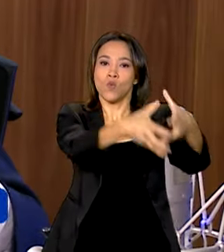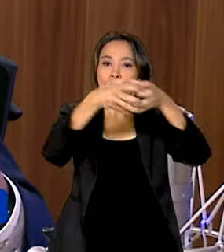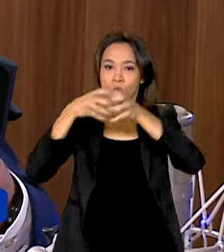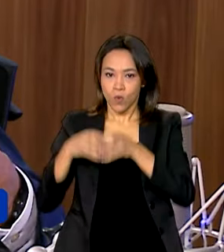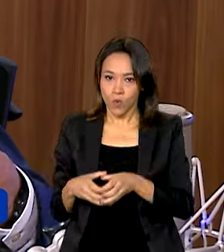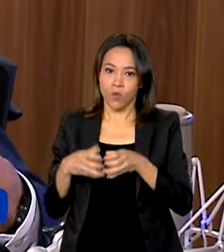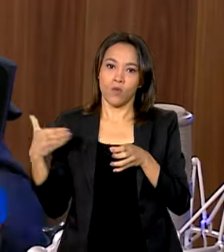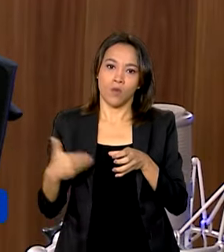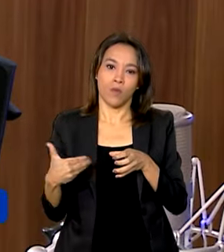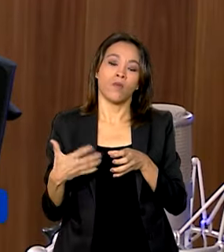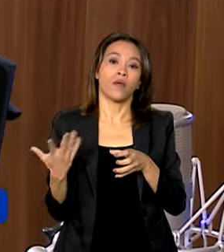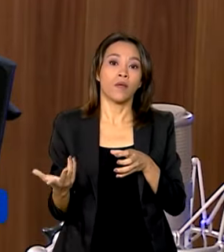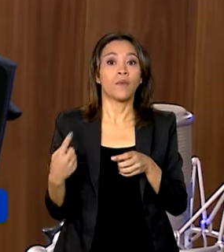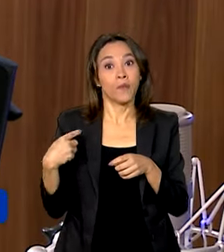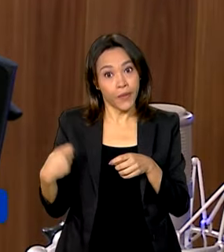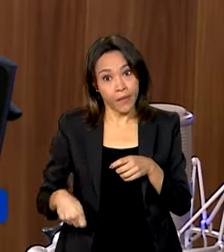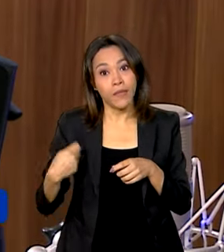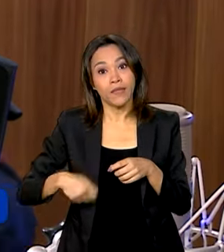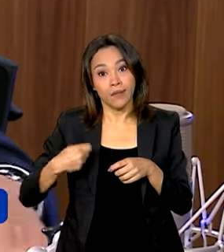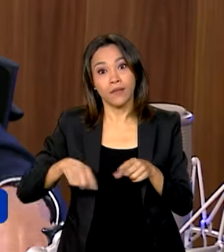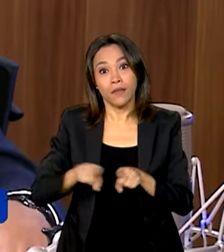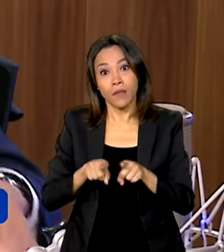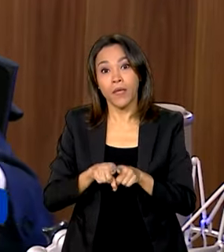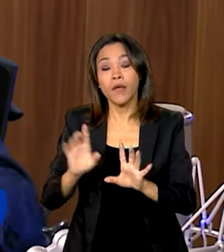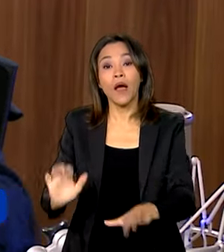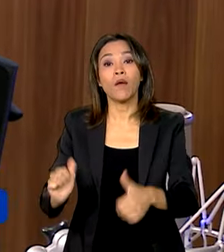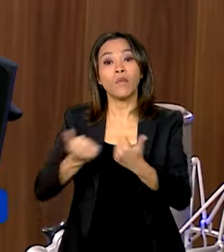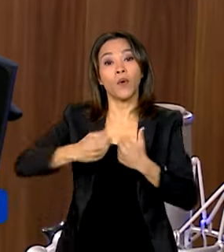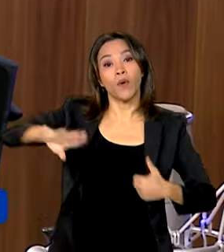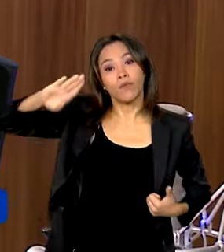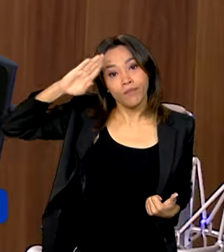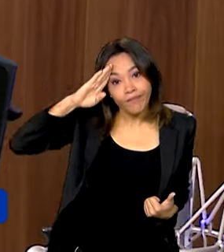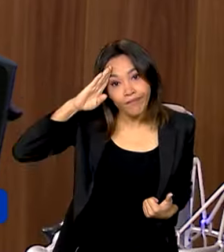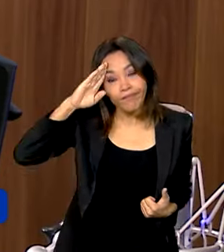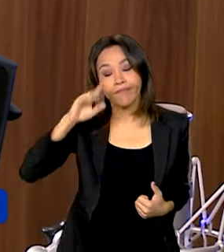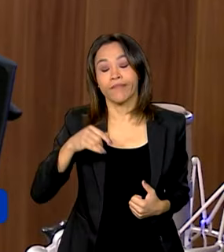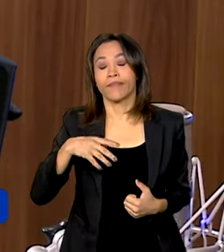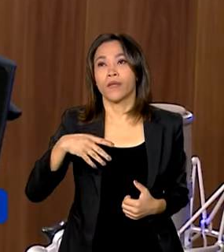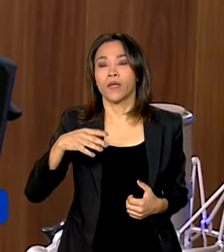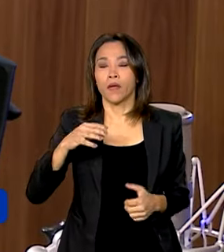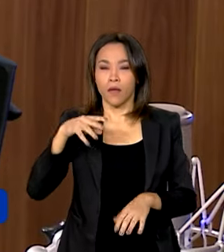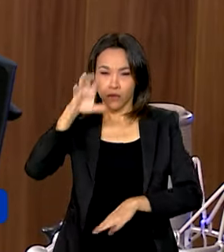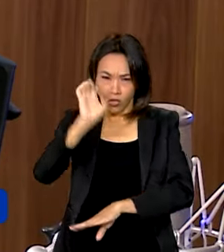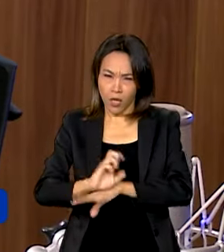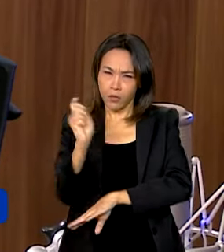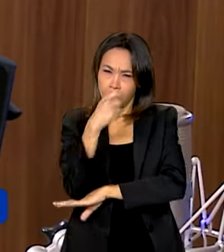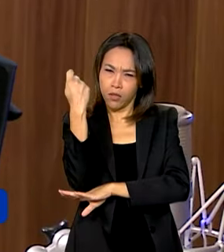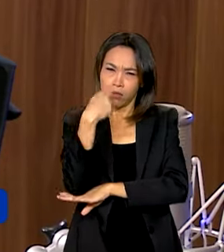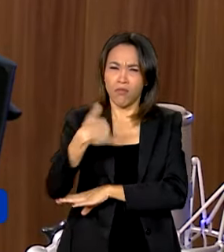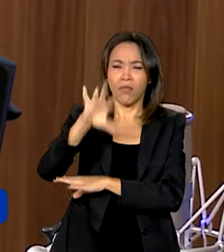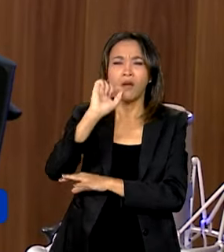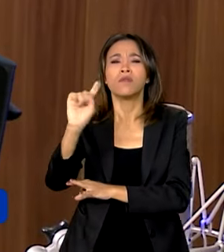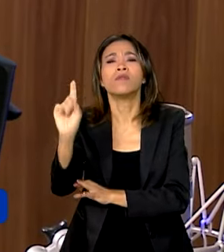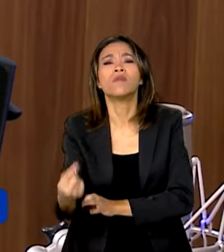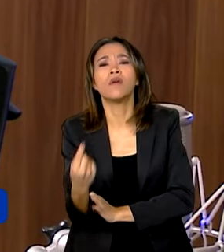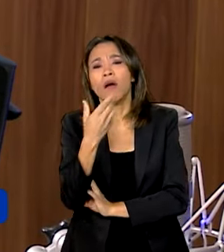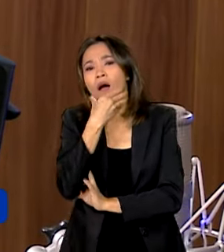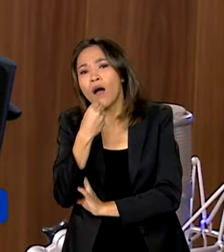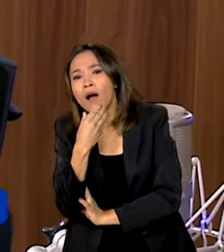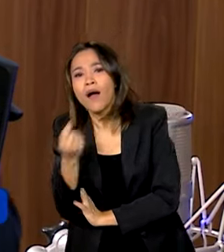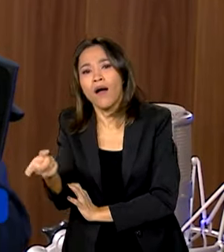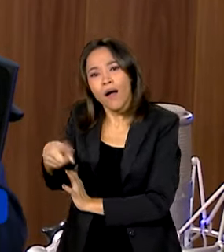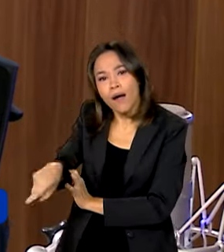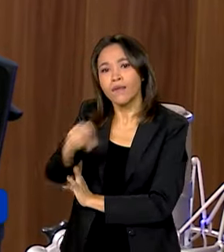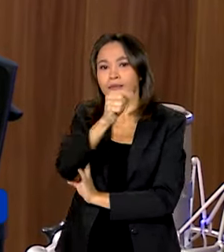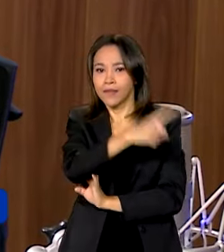a gente mobiliza todas as forças armadas nós empregamos no Rio Grande do Sul mais de 1000 homens e mulheres das Forças Armadas então